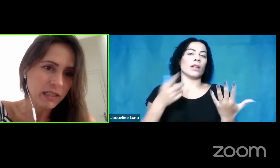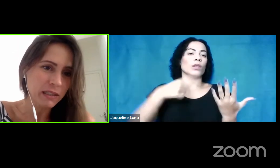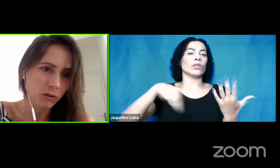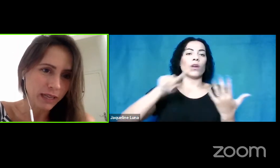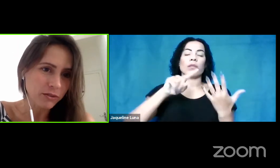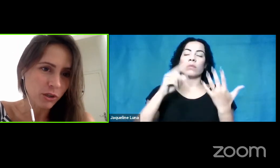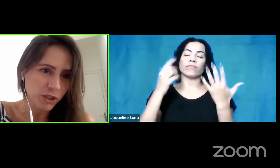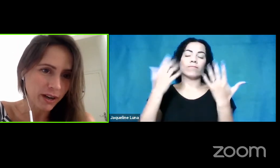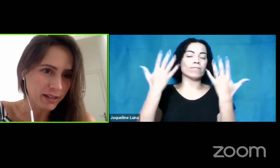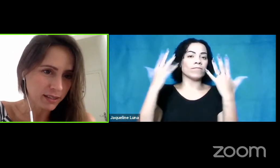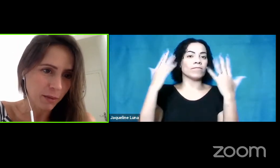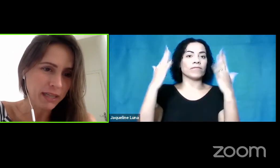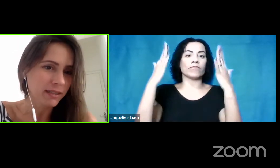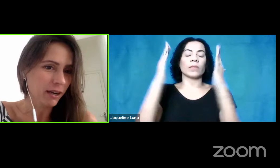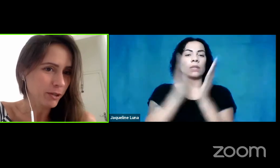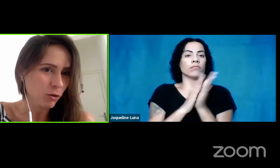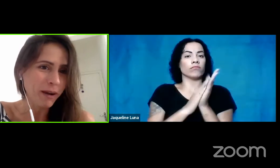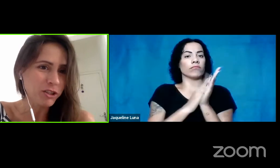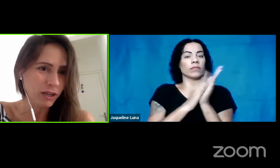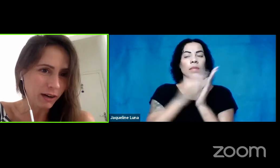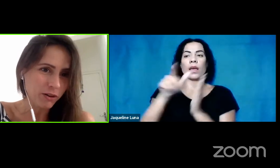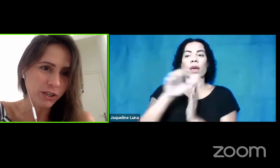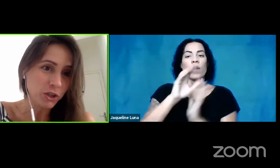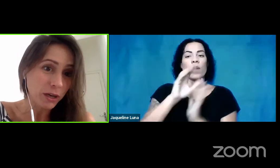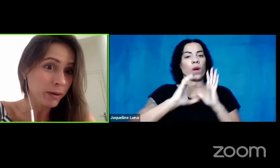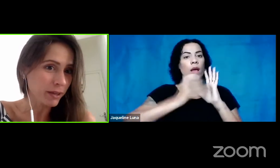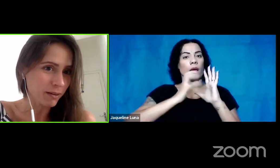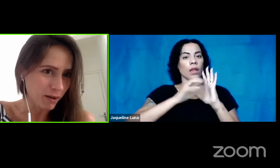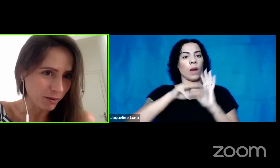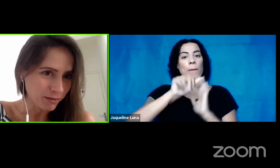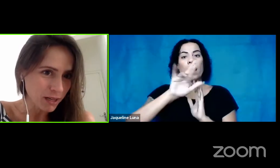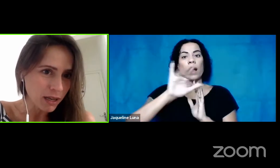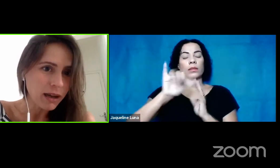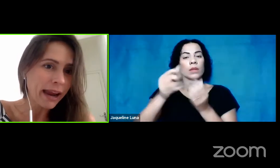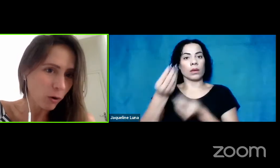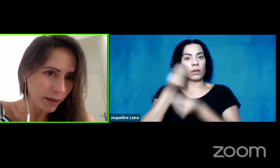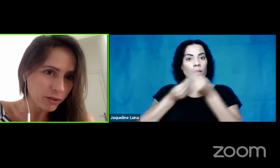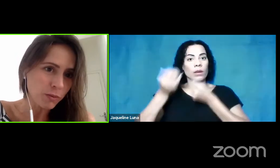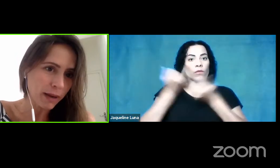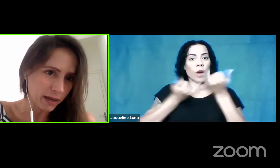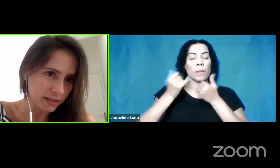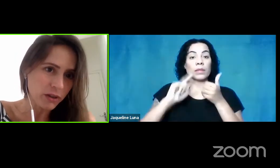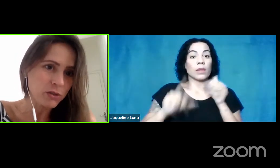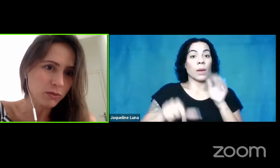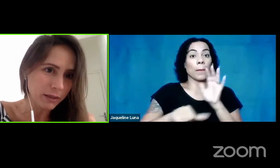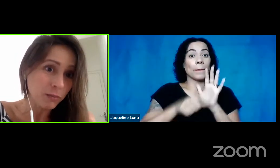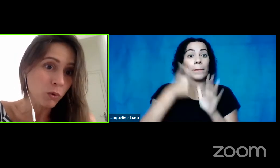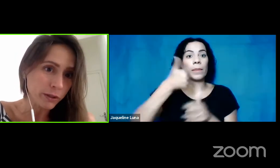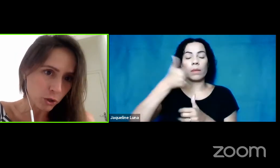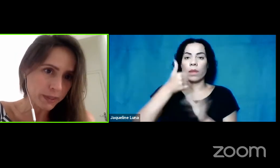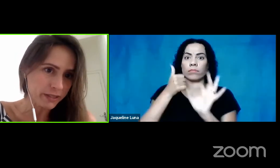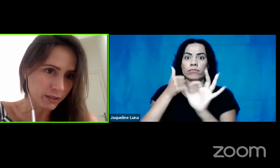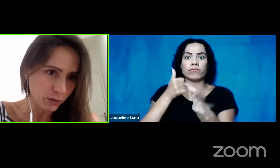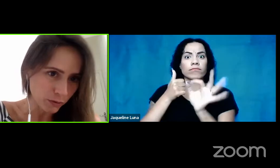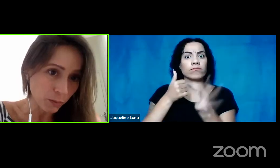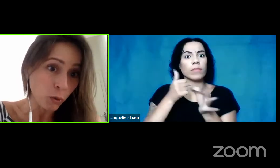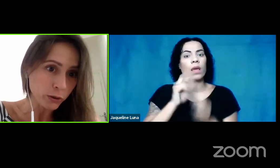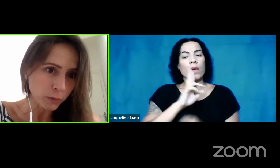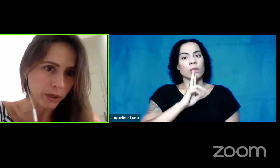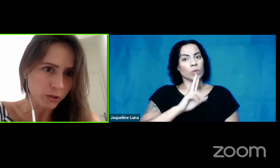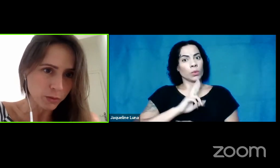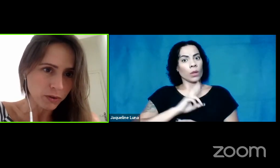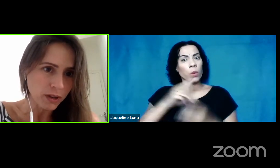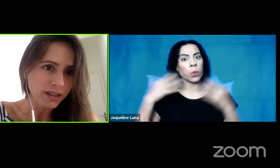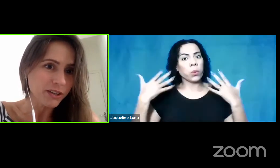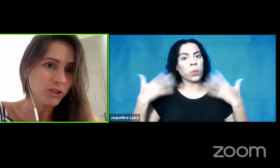em relação ao dado de audiência que a Márcia acaba de compartilhar com a gente em primeira mão. Realmente, Márcia, é um resultado muito expressivo,